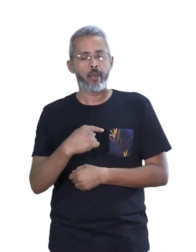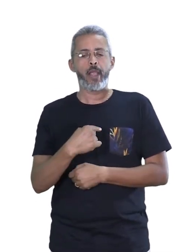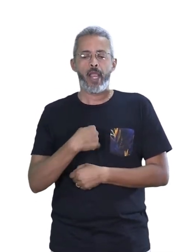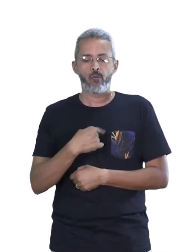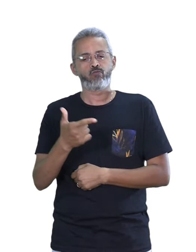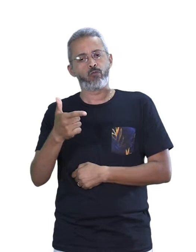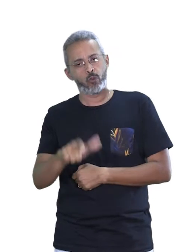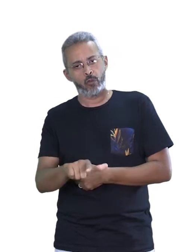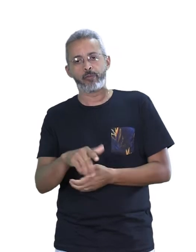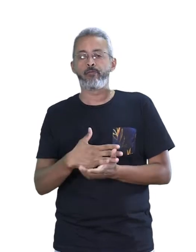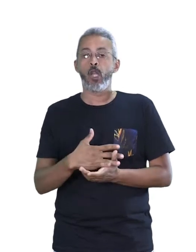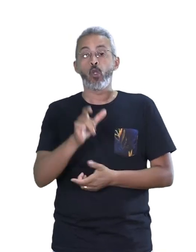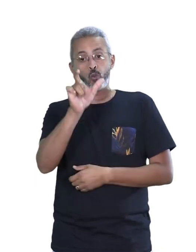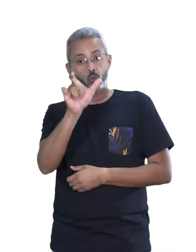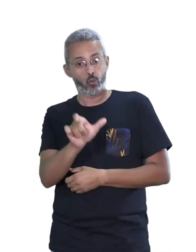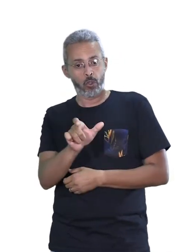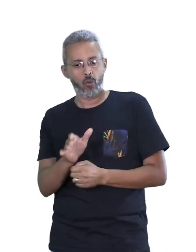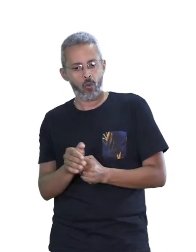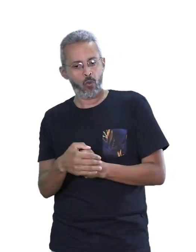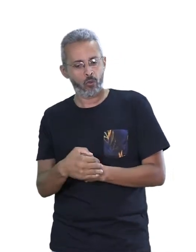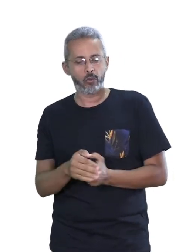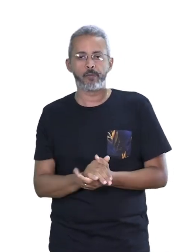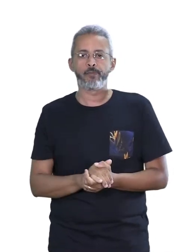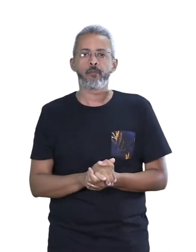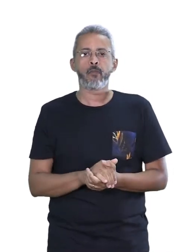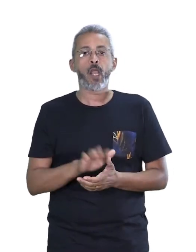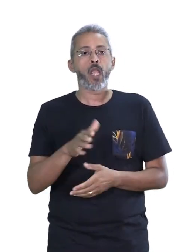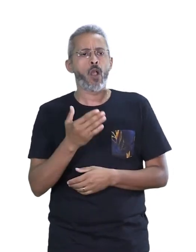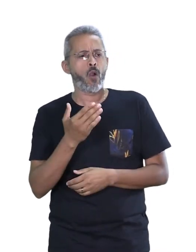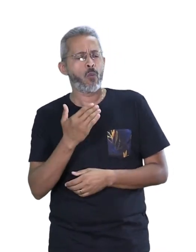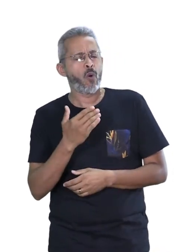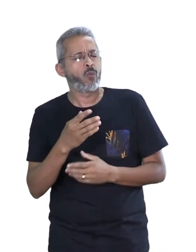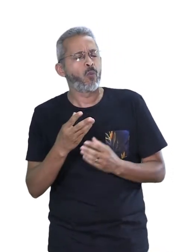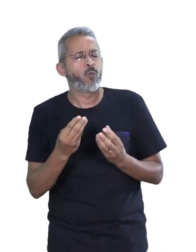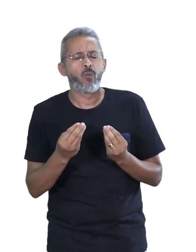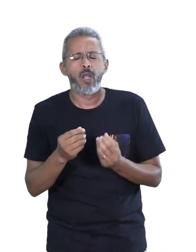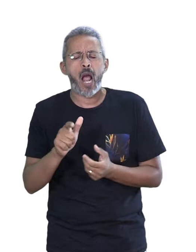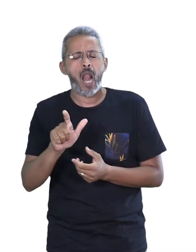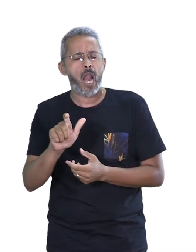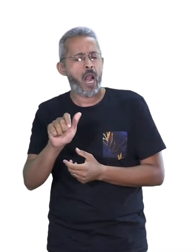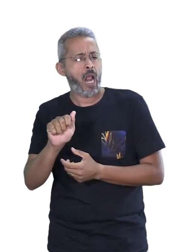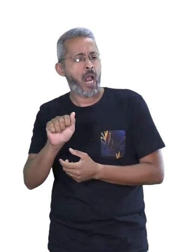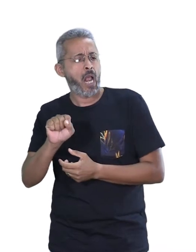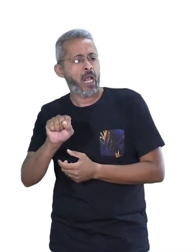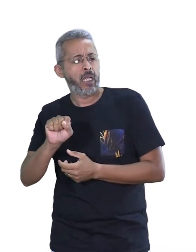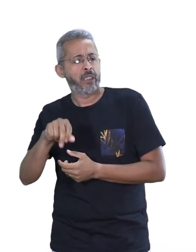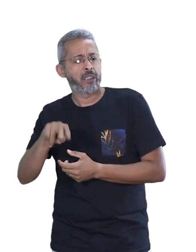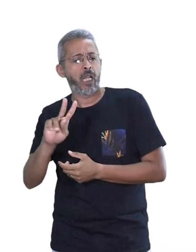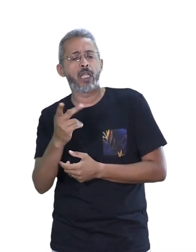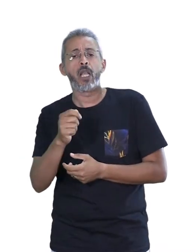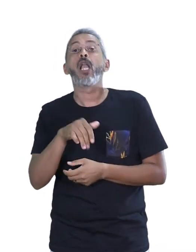Temos eu novamente como sujeito oculto. E em Comemos muita lasanha no